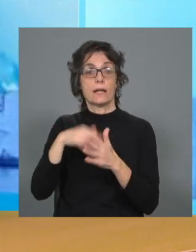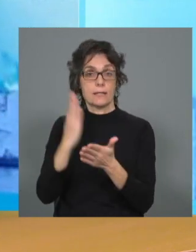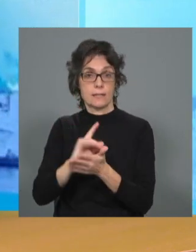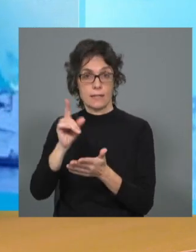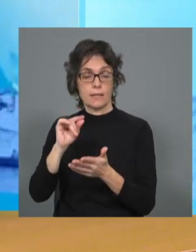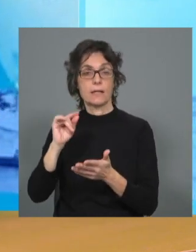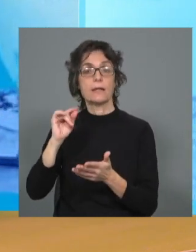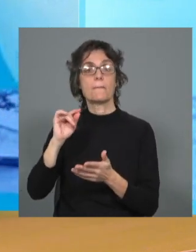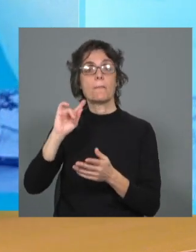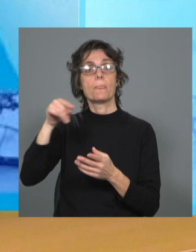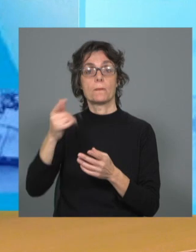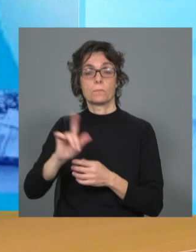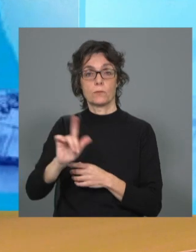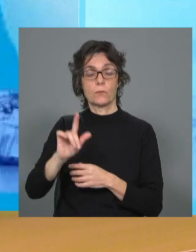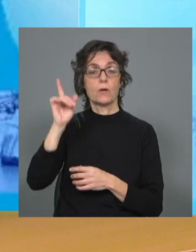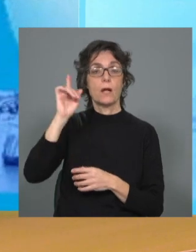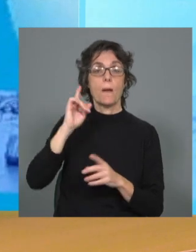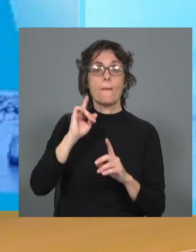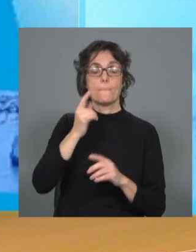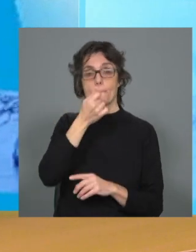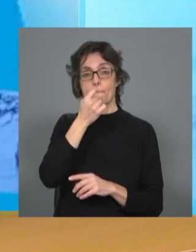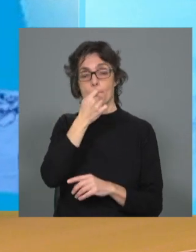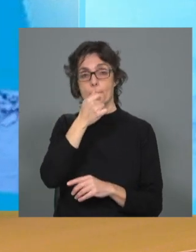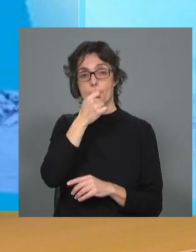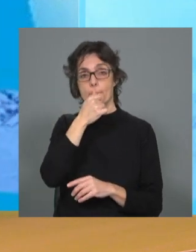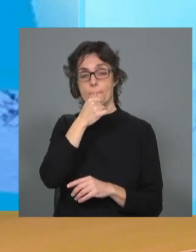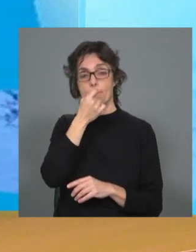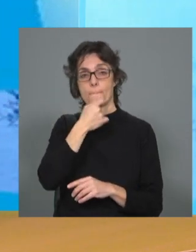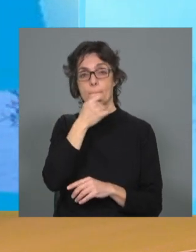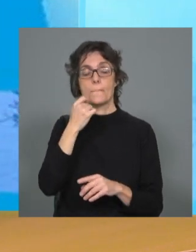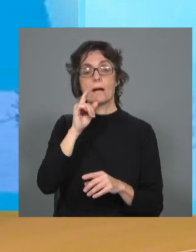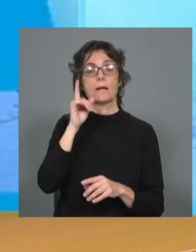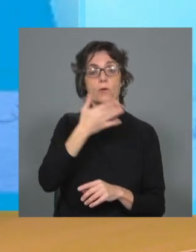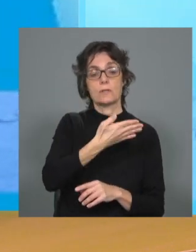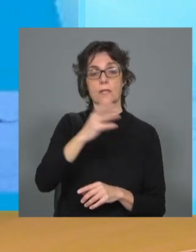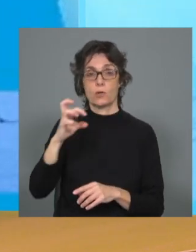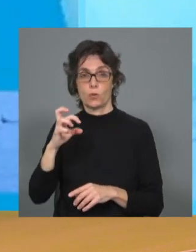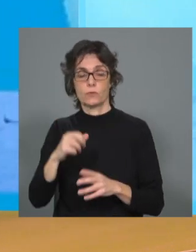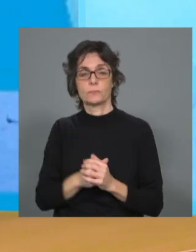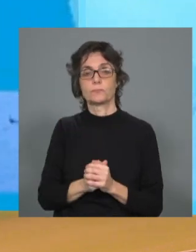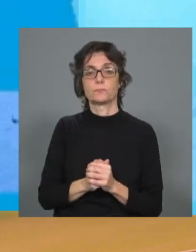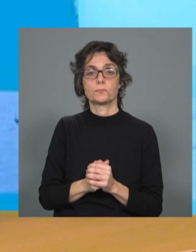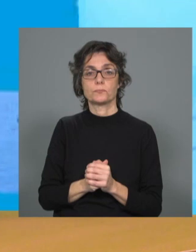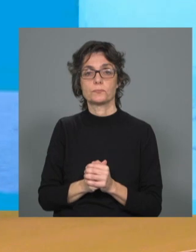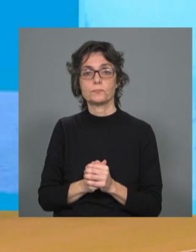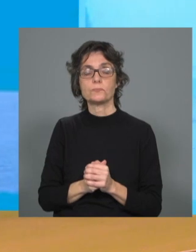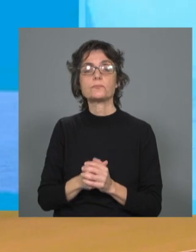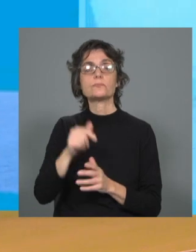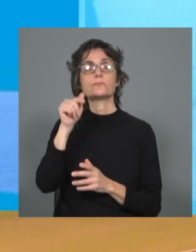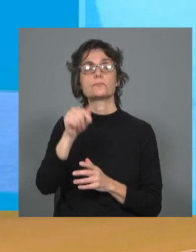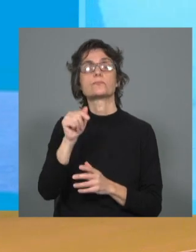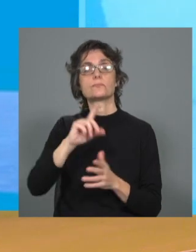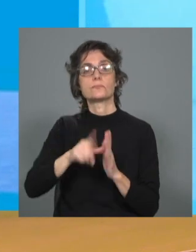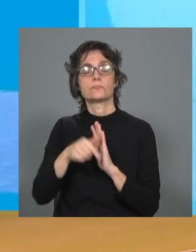e depois estaremos em Lisboa, 7 e 8 de maio, no auditório de Santa Joana Princesa. Só dizer também que para este projeto foi também